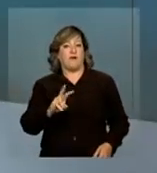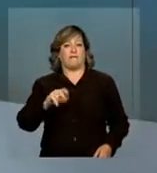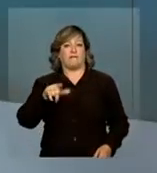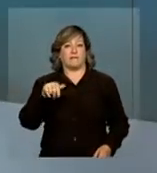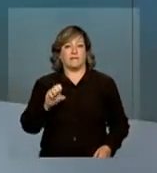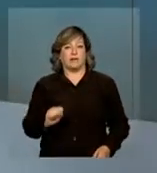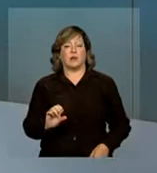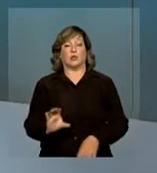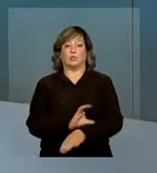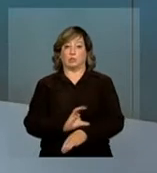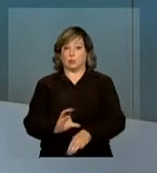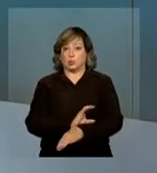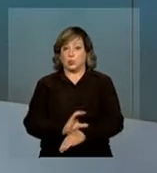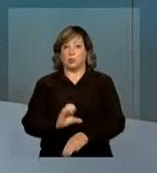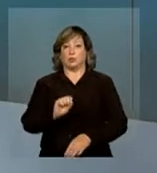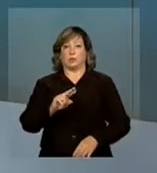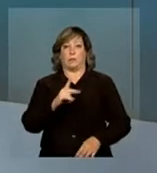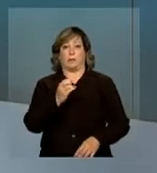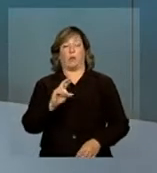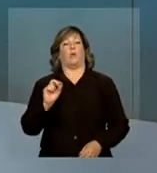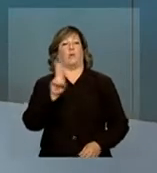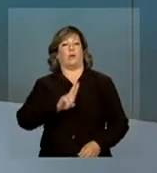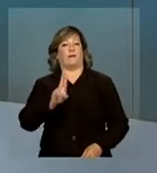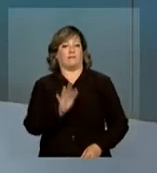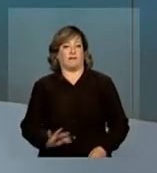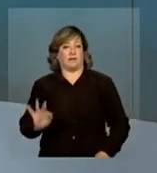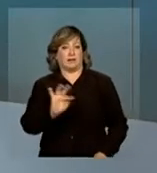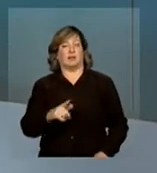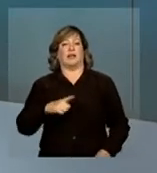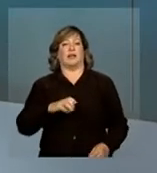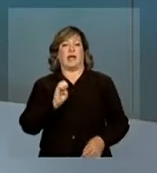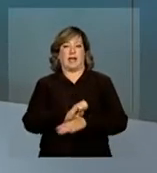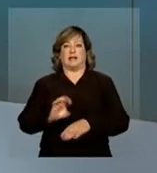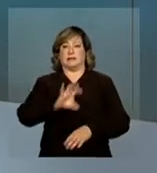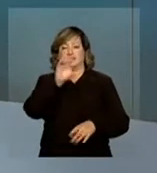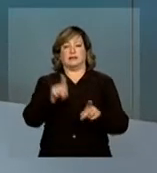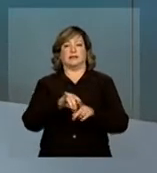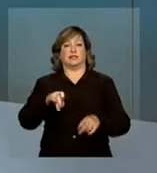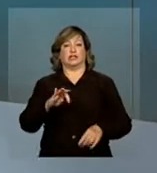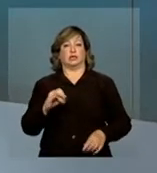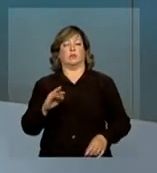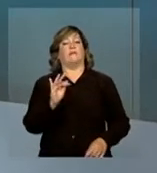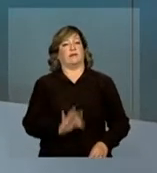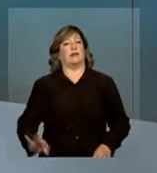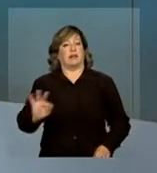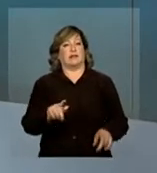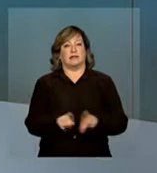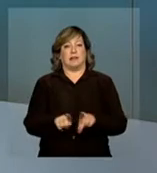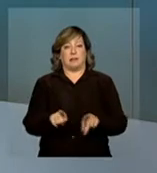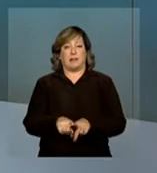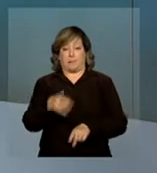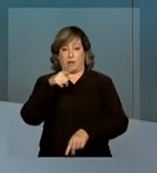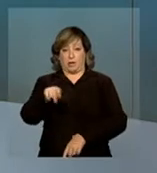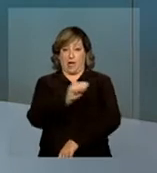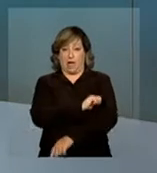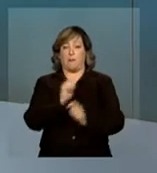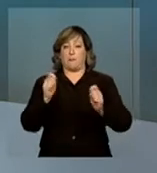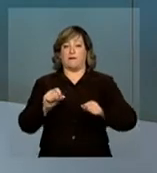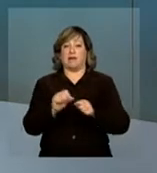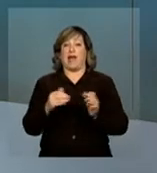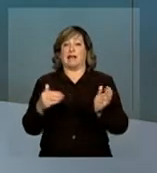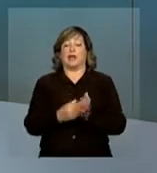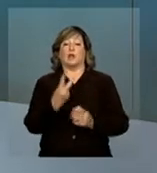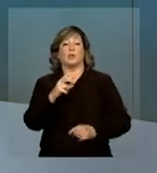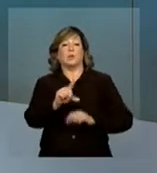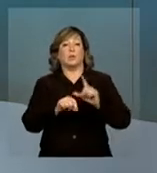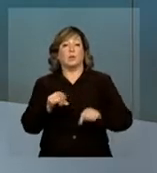mil vagas em cursos superiores e universidades federais e estaduais institutos federais O estudante pode fazer até